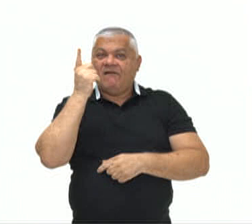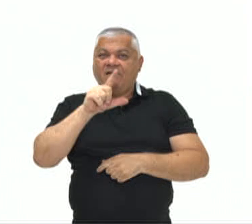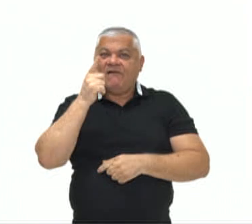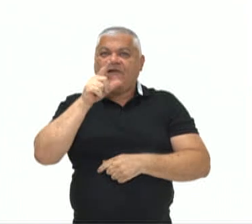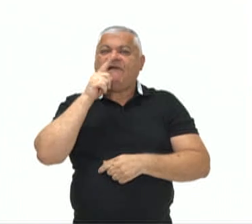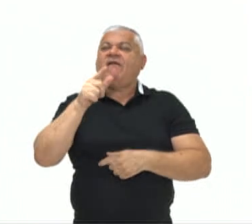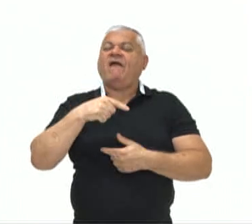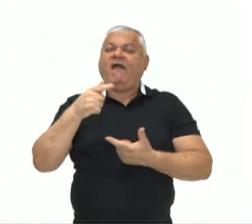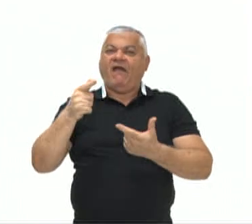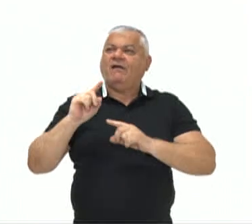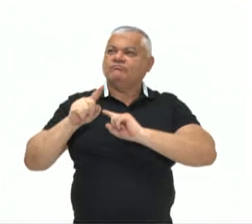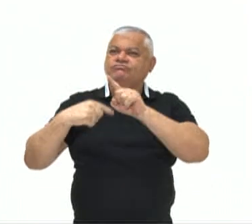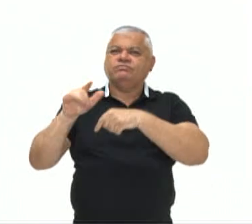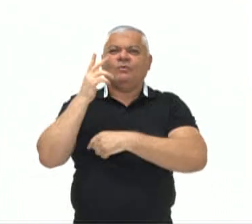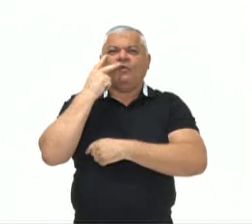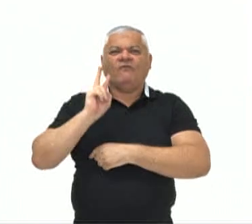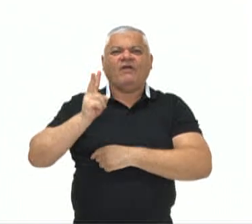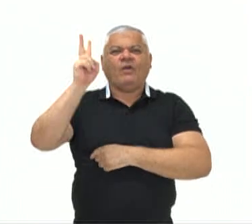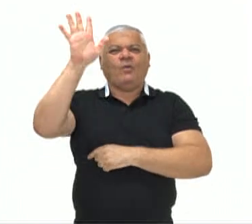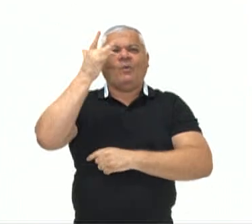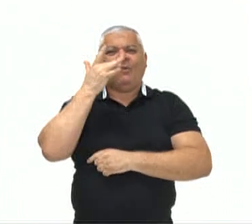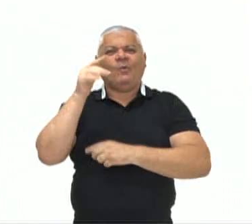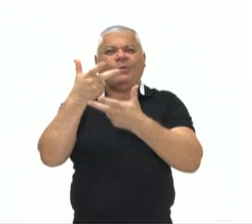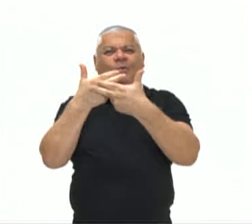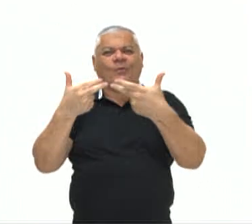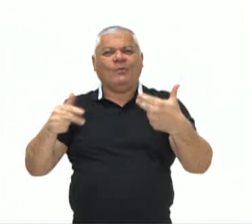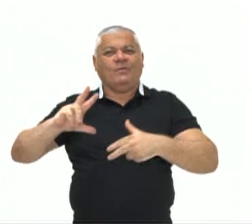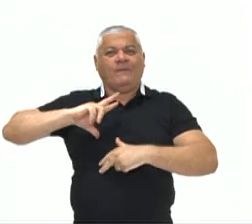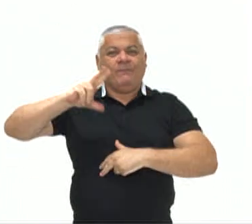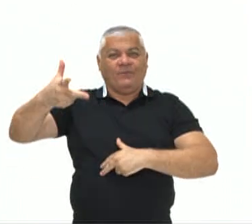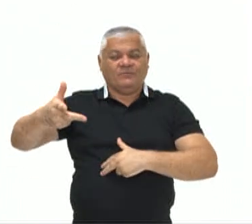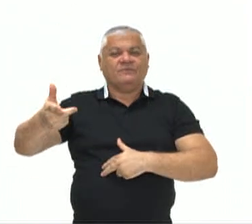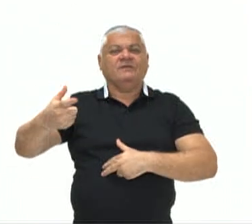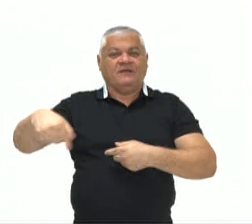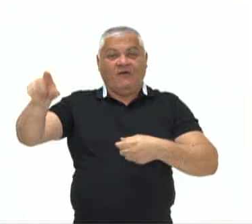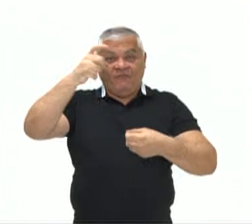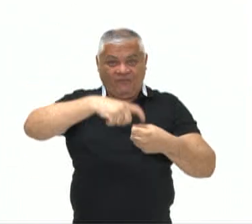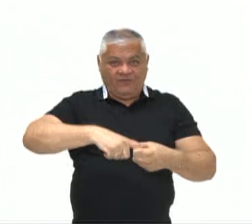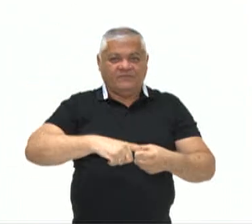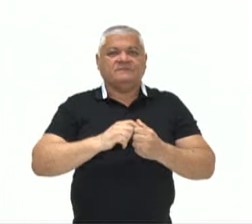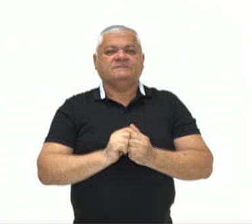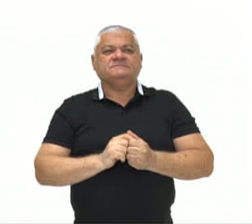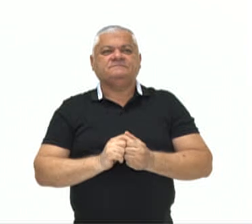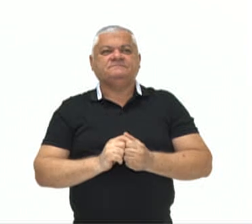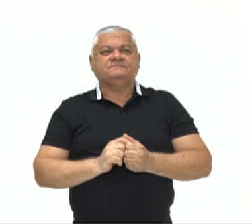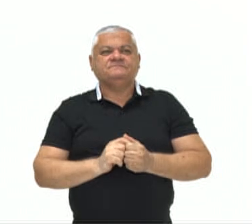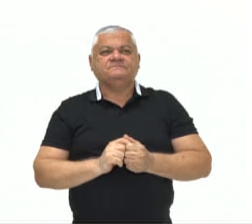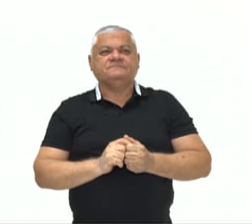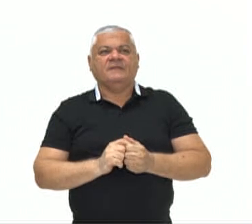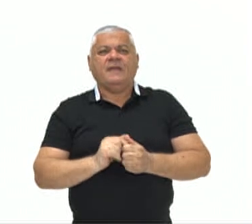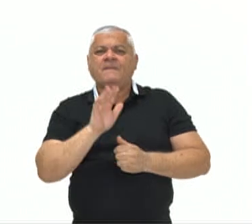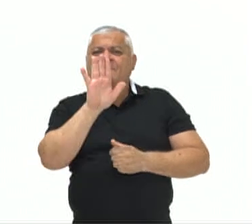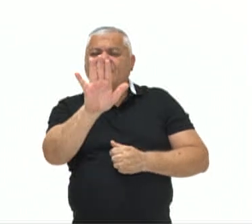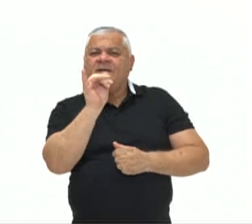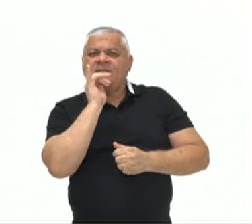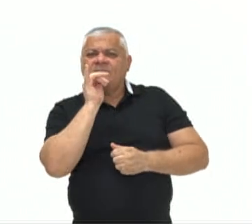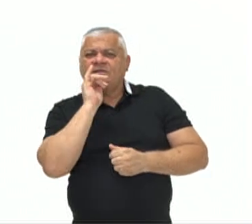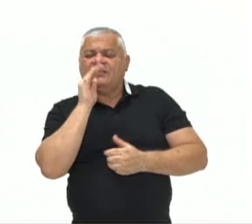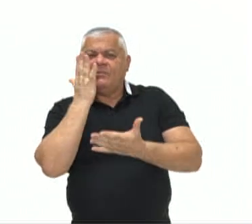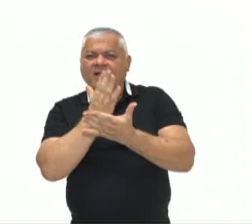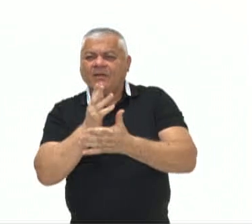e autoritária, quando então teríamos um país democrático. Você enxerga a herança da colônia no